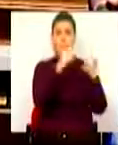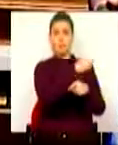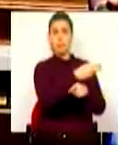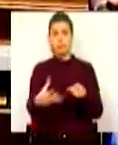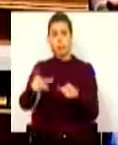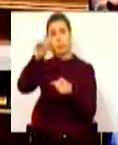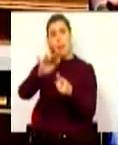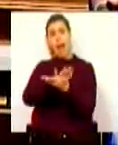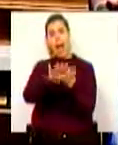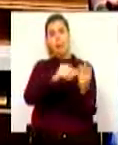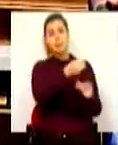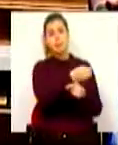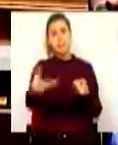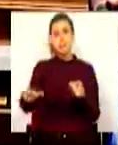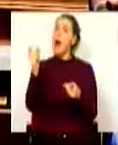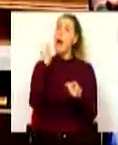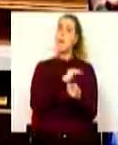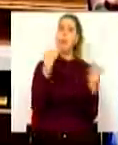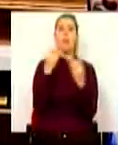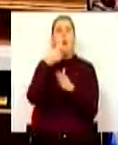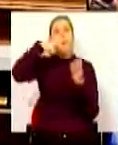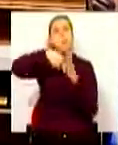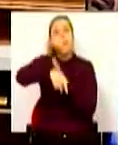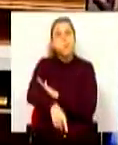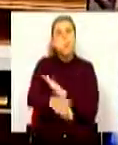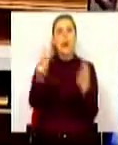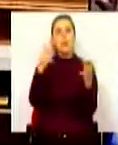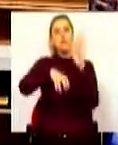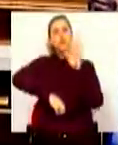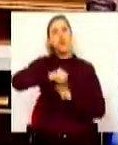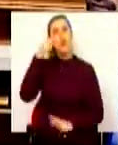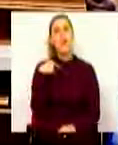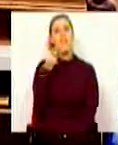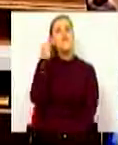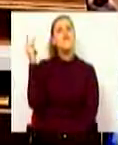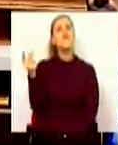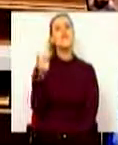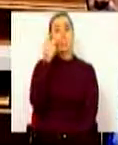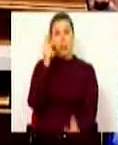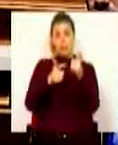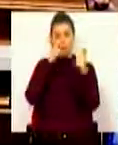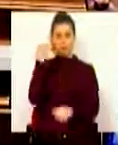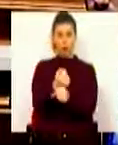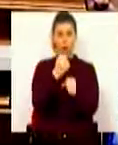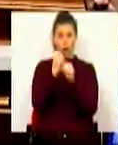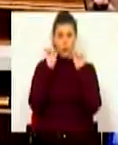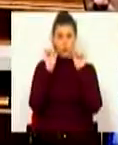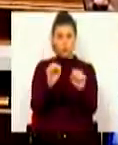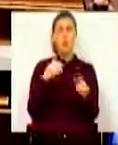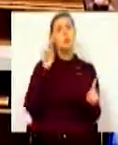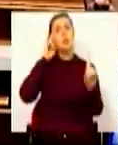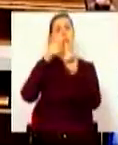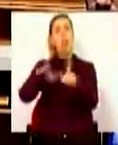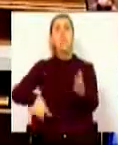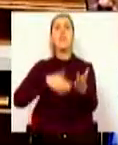em diversas áreas possa aprofundar as condições de vida destes trabalhadores a fim de